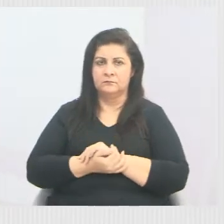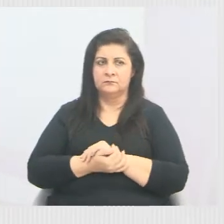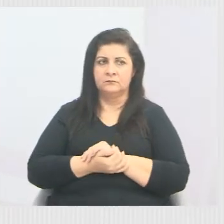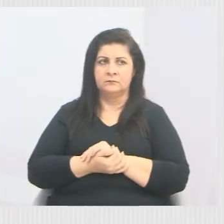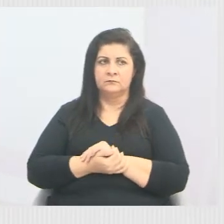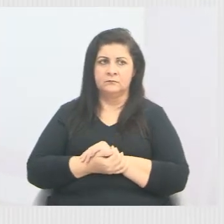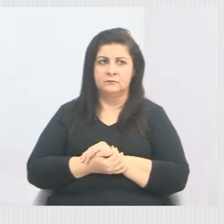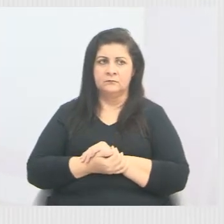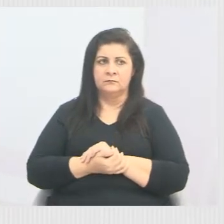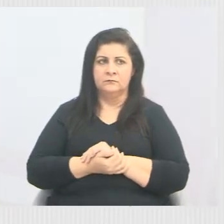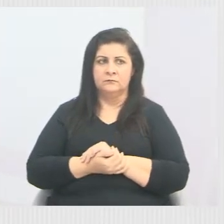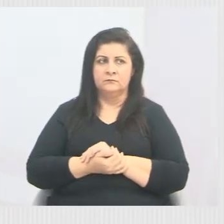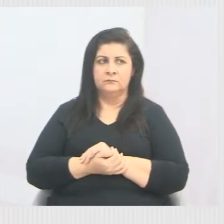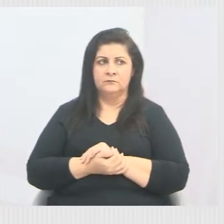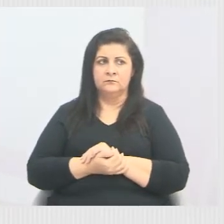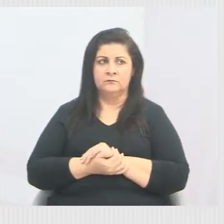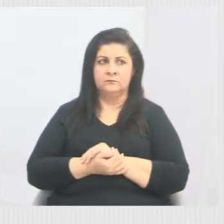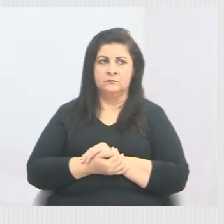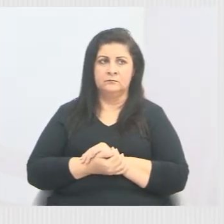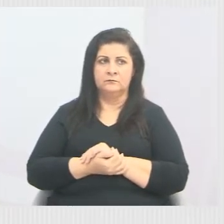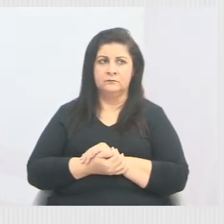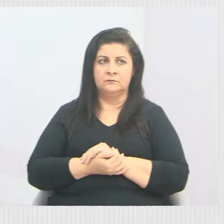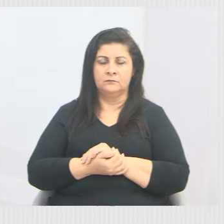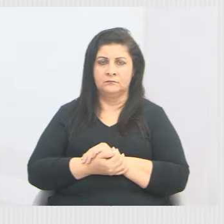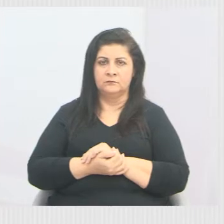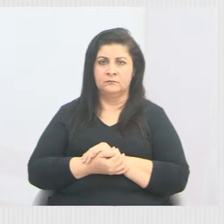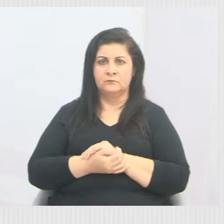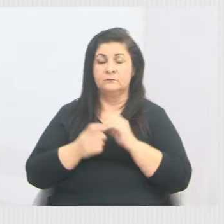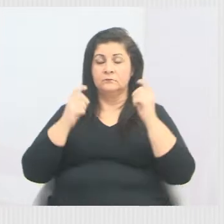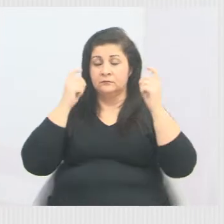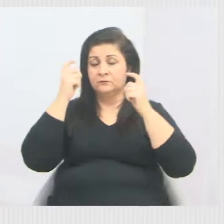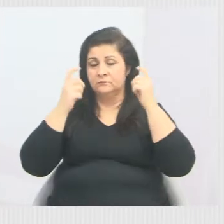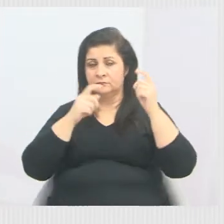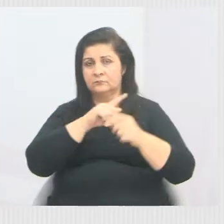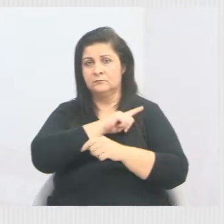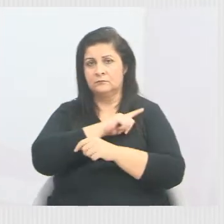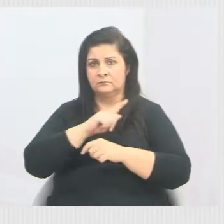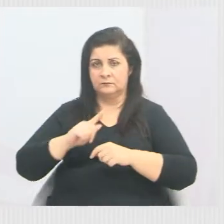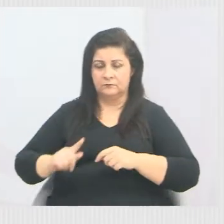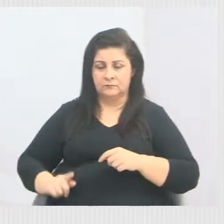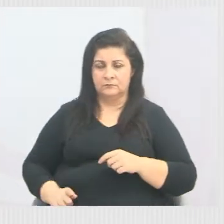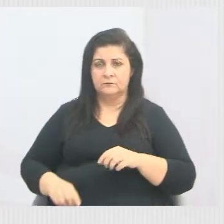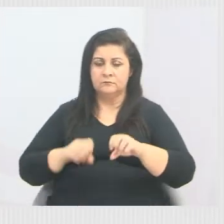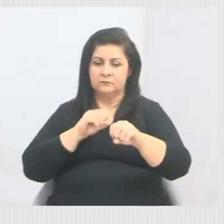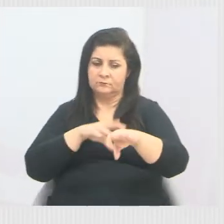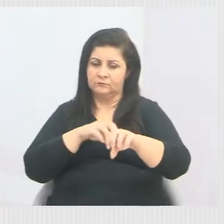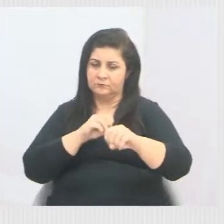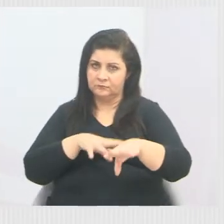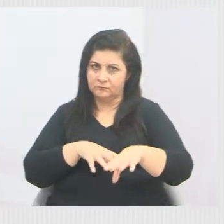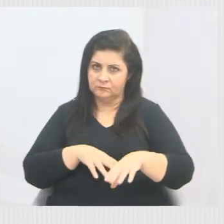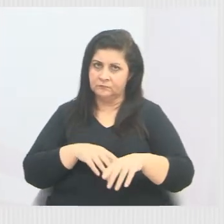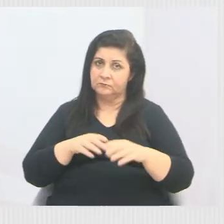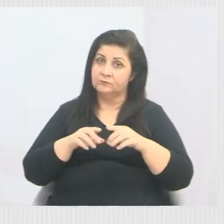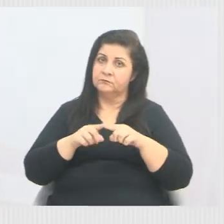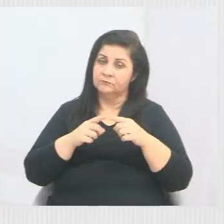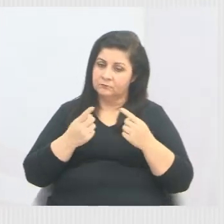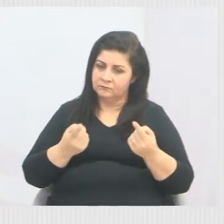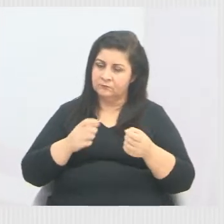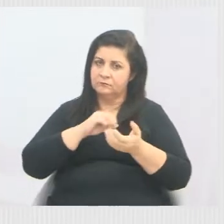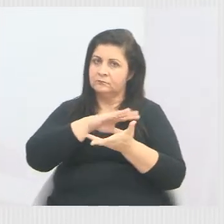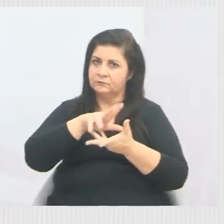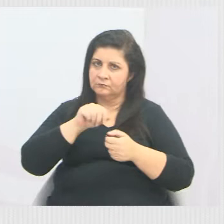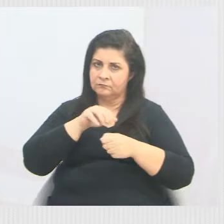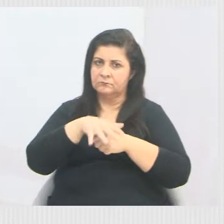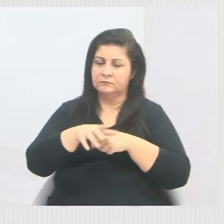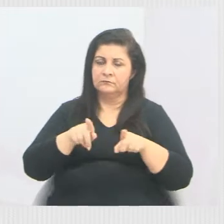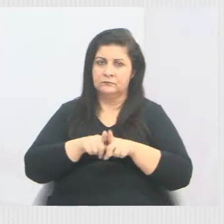pouquinho. É também a preocupação, né, com os governos, né, com a educação, mesmo nesse momento de pandemia